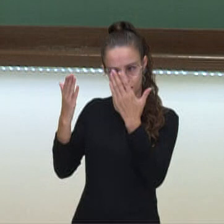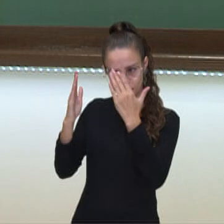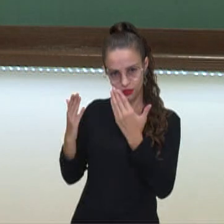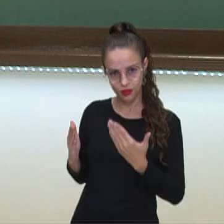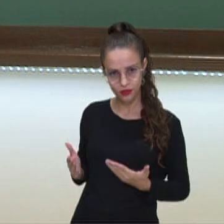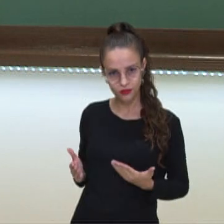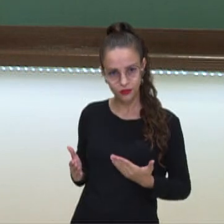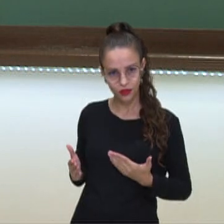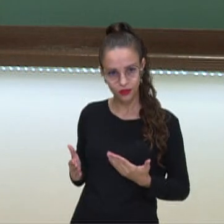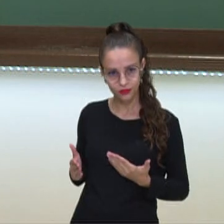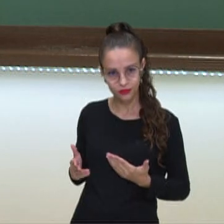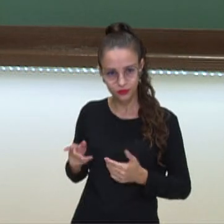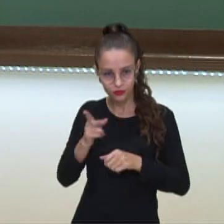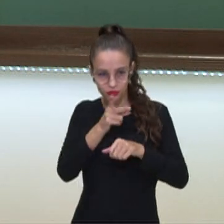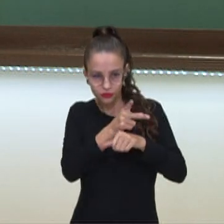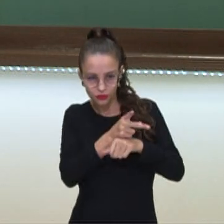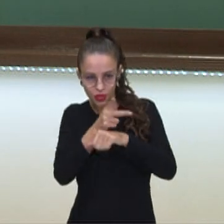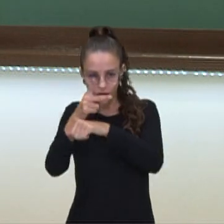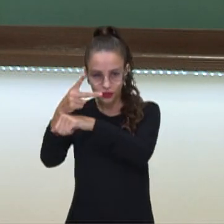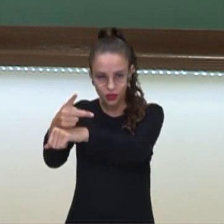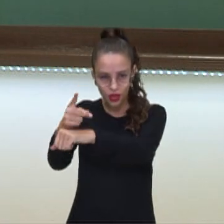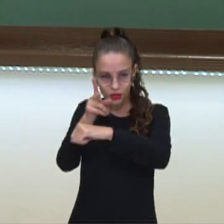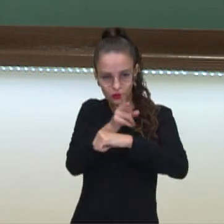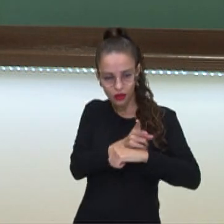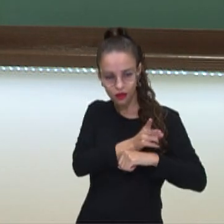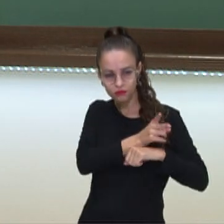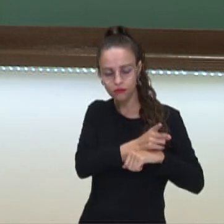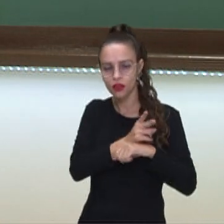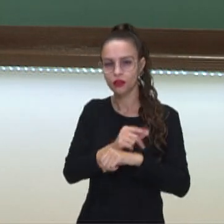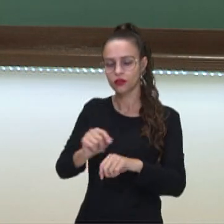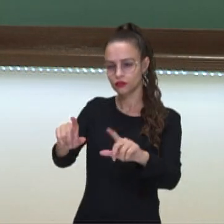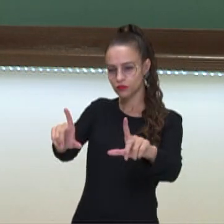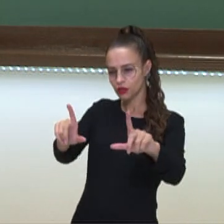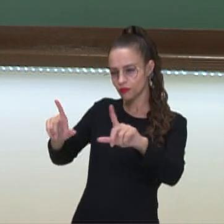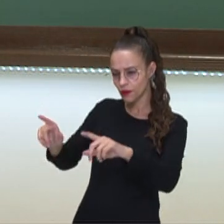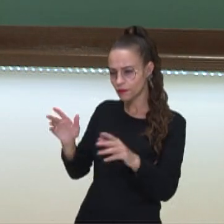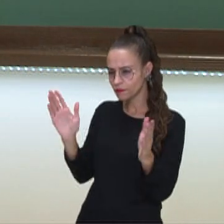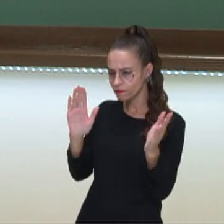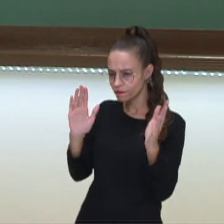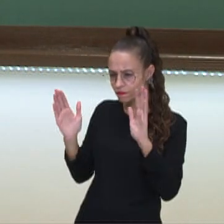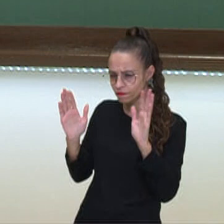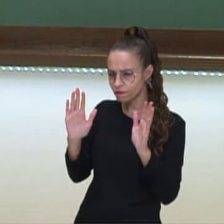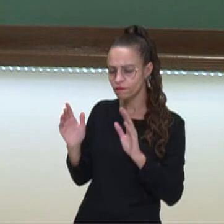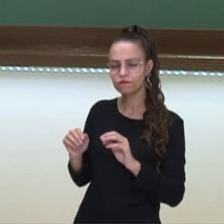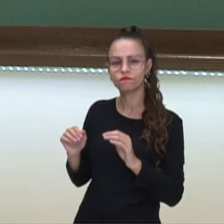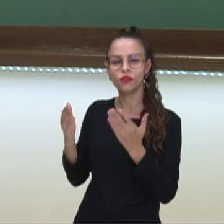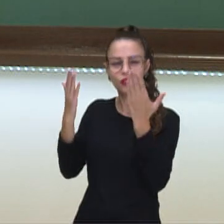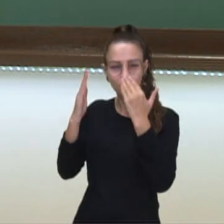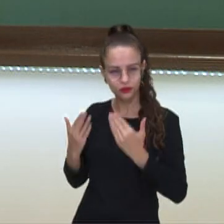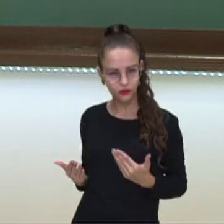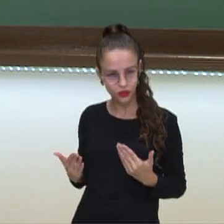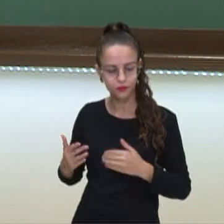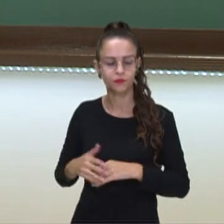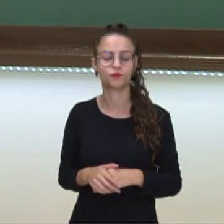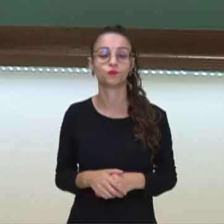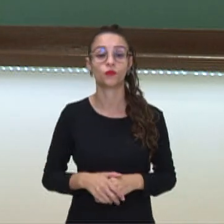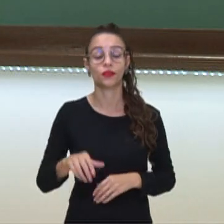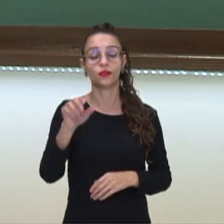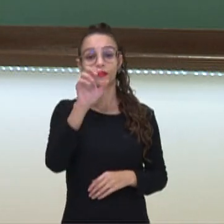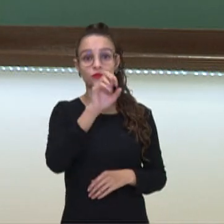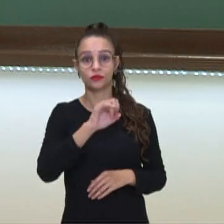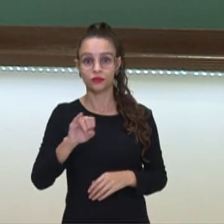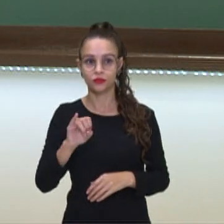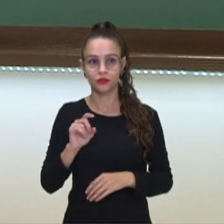analisar imagens em ângulos diferentes da que o árbitro teve no campo. Se o